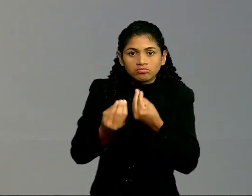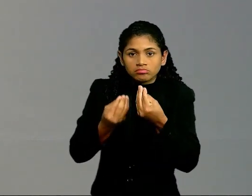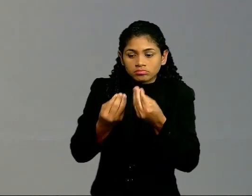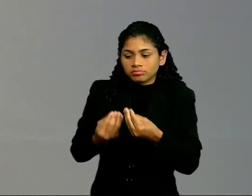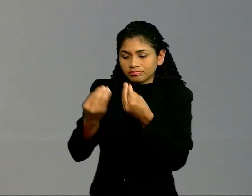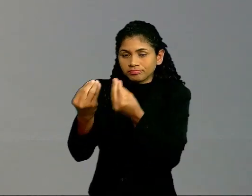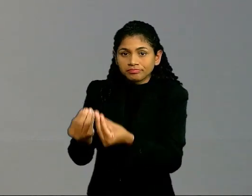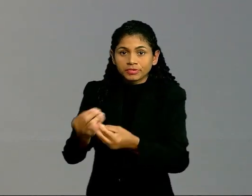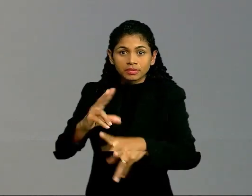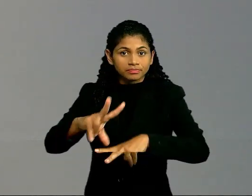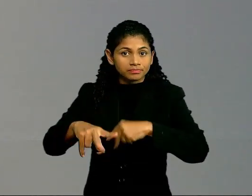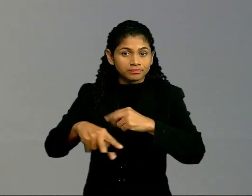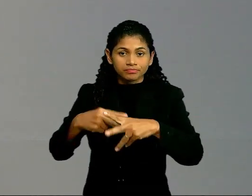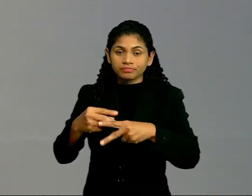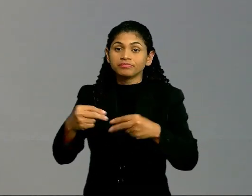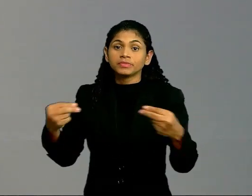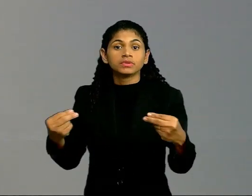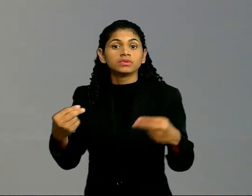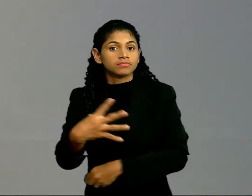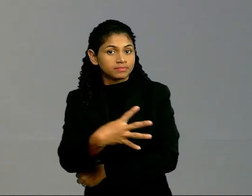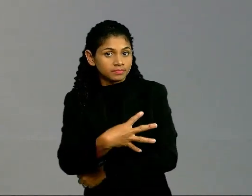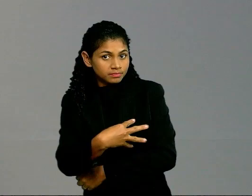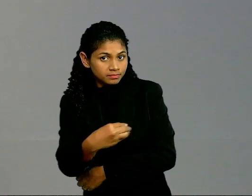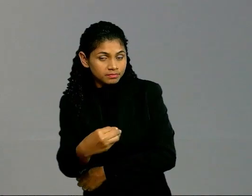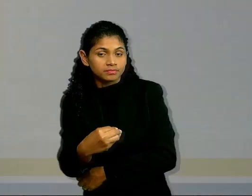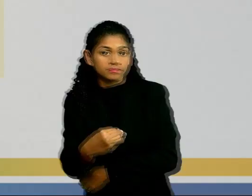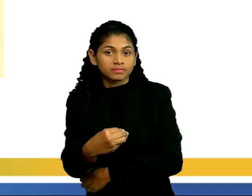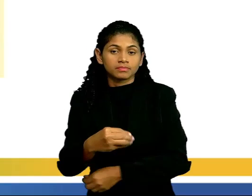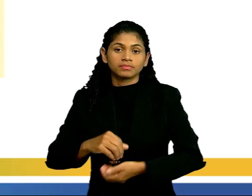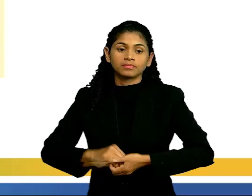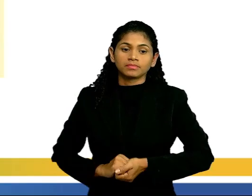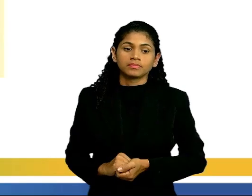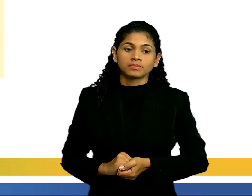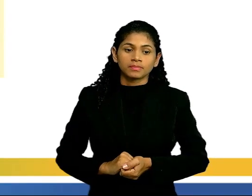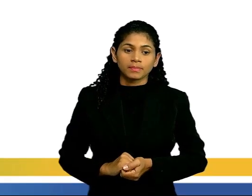nesse contexto inicial, um lado a se analisar da obra.